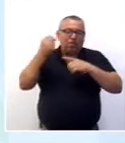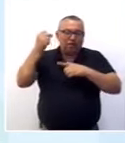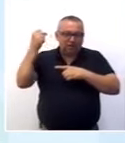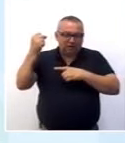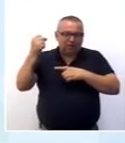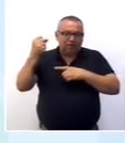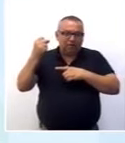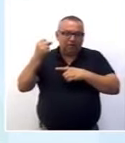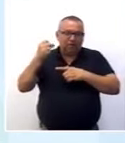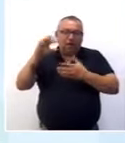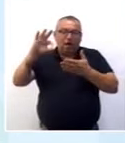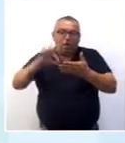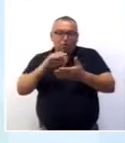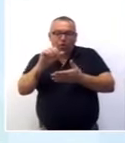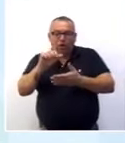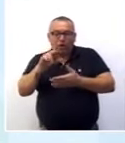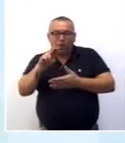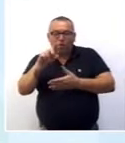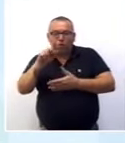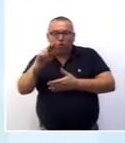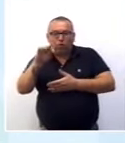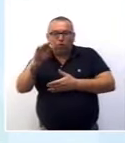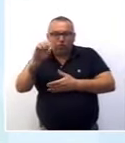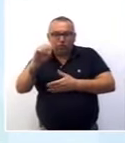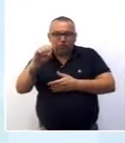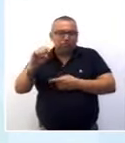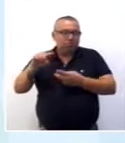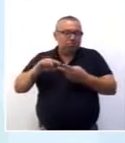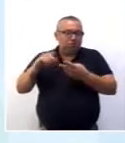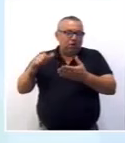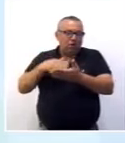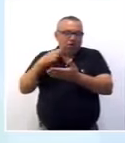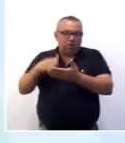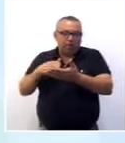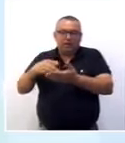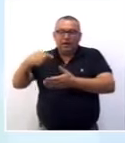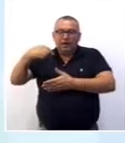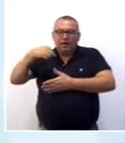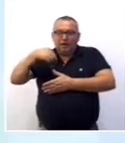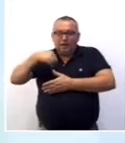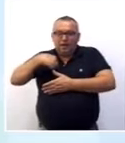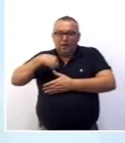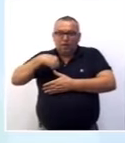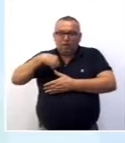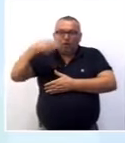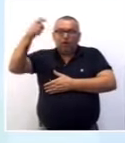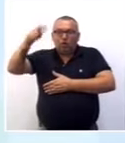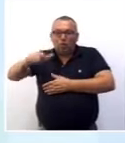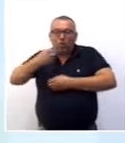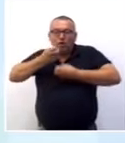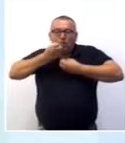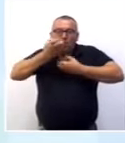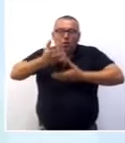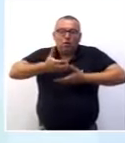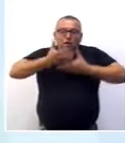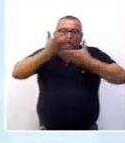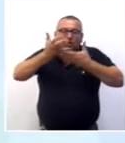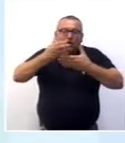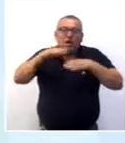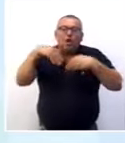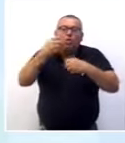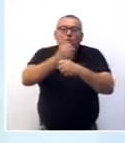O autor, Augusto dos Anjos. A obra, Eu e Outras Poesias. Qual foi o ano